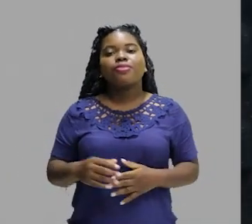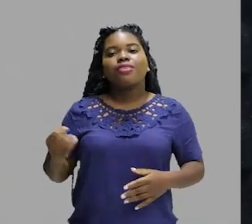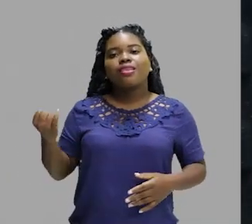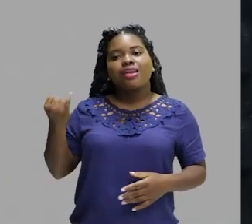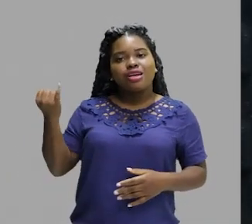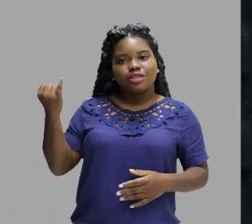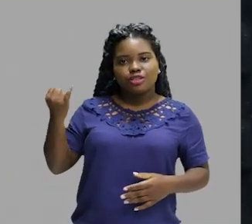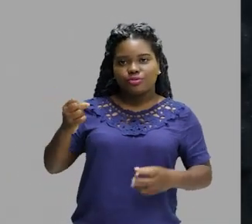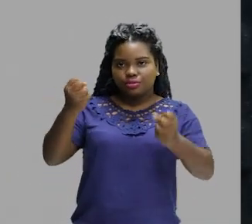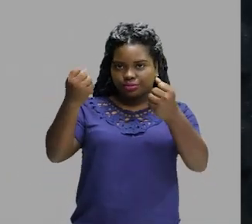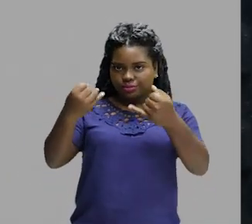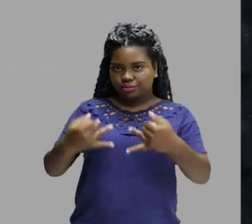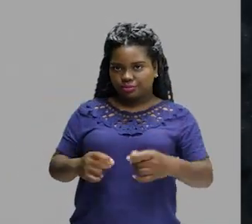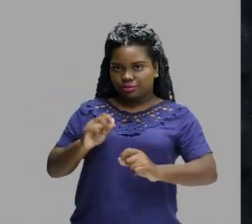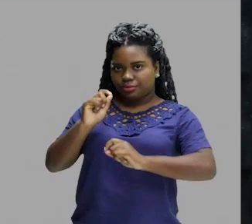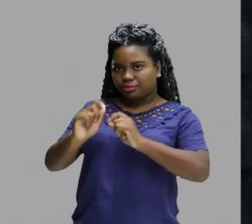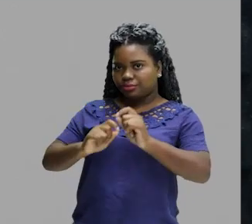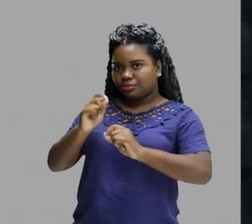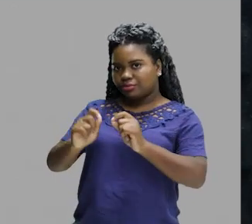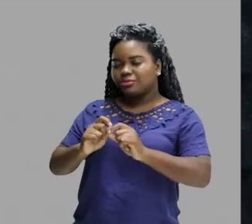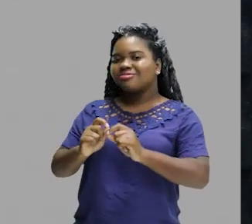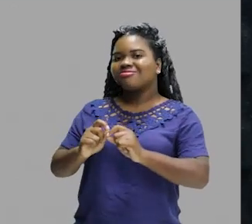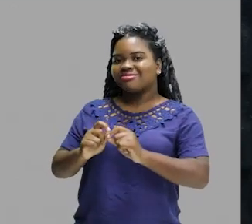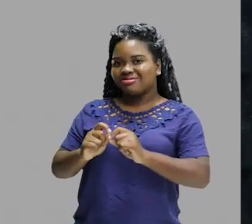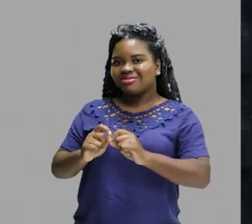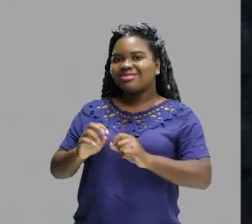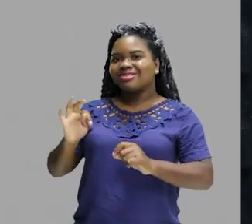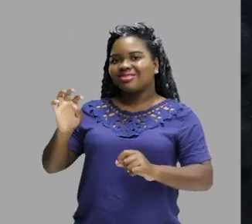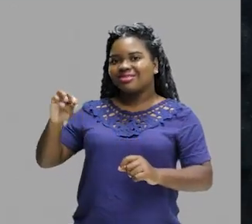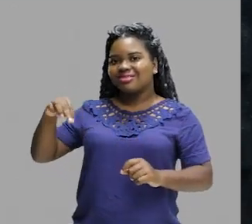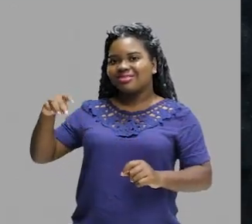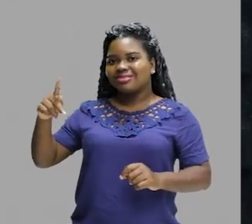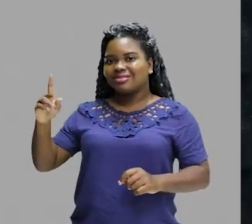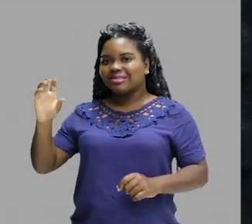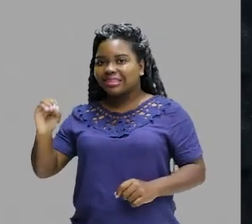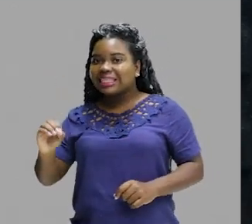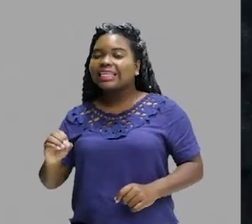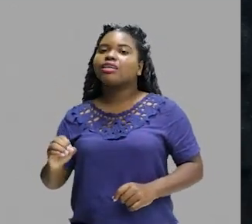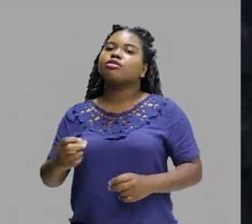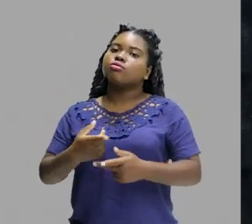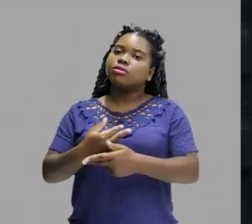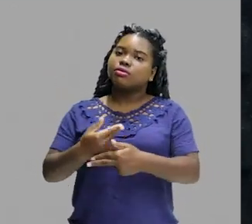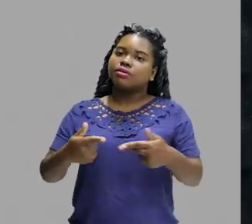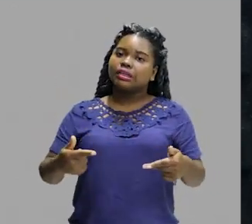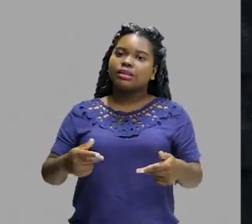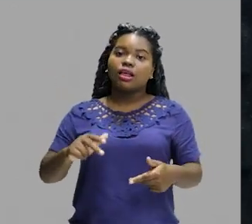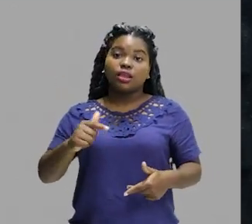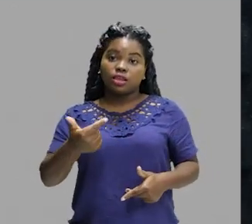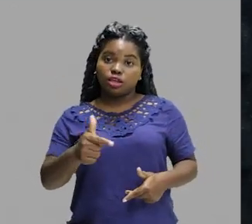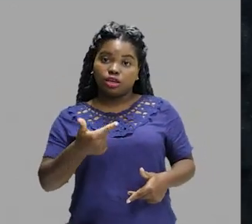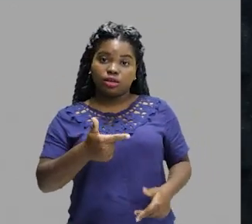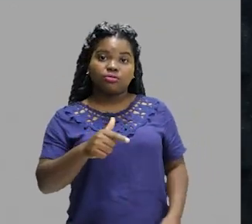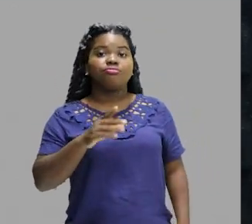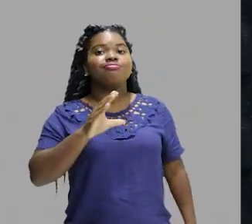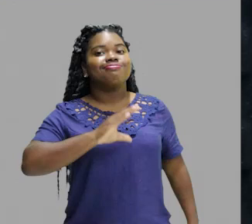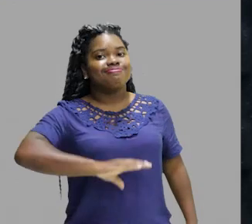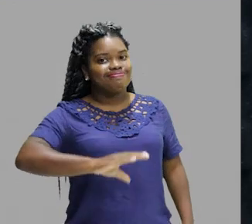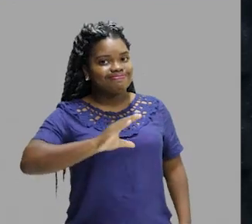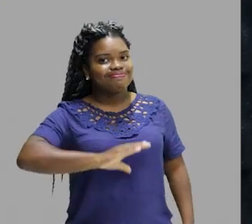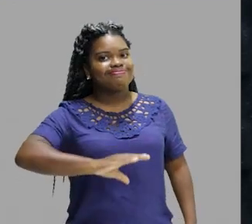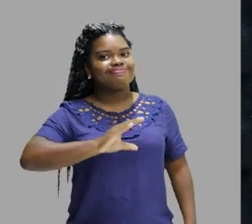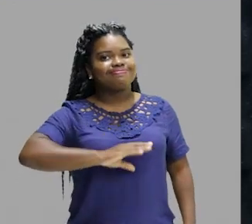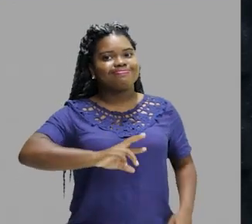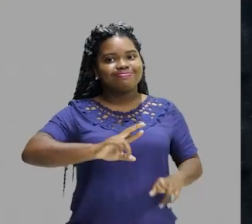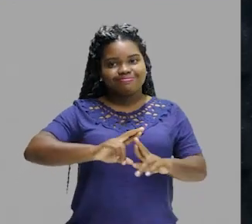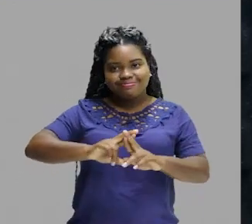importante decir que los tiempos compuestos no existen en portugués. Diferente del infinitivo